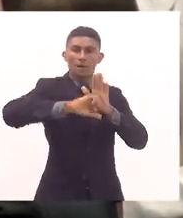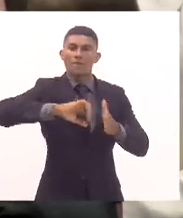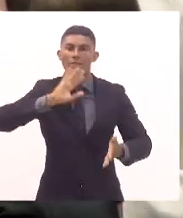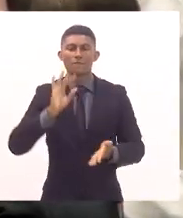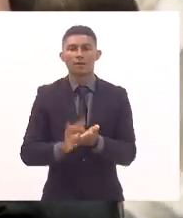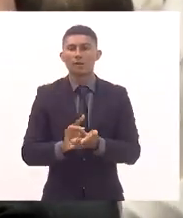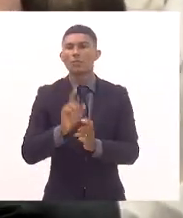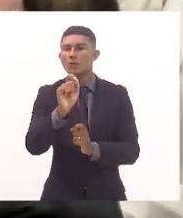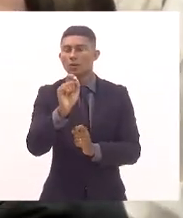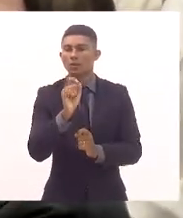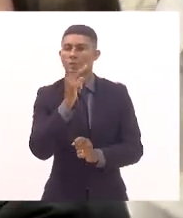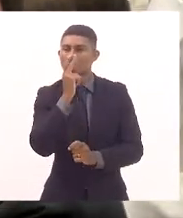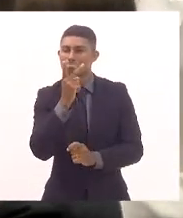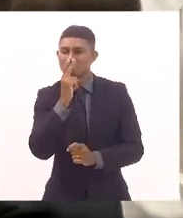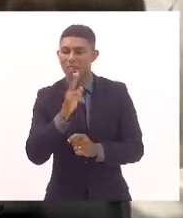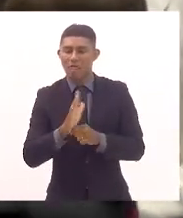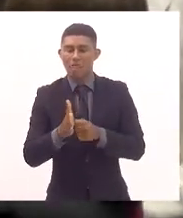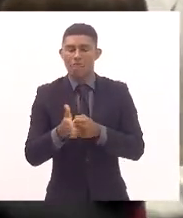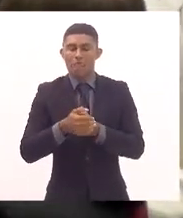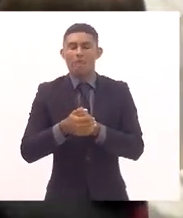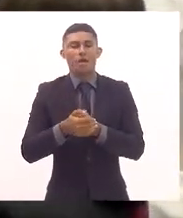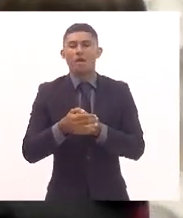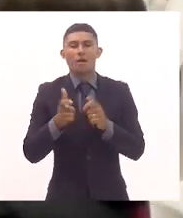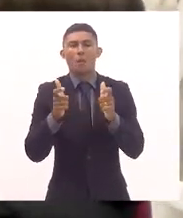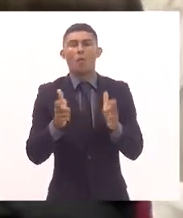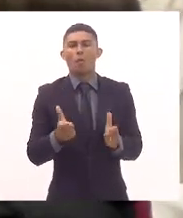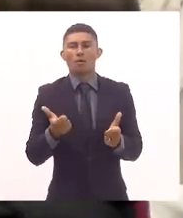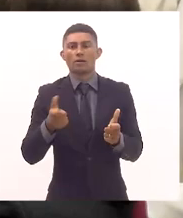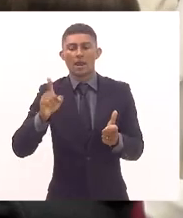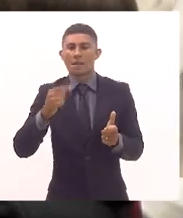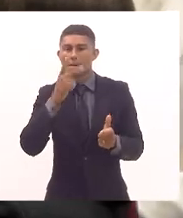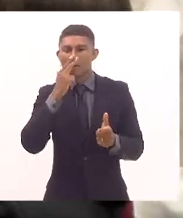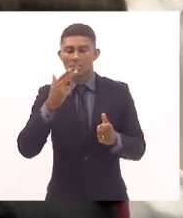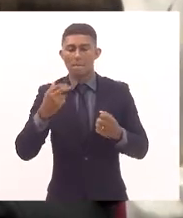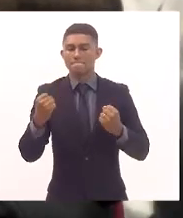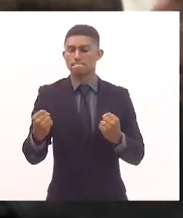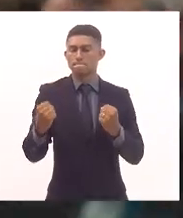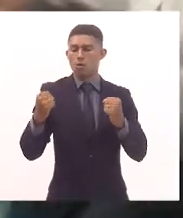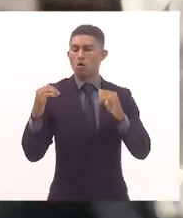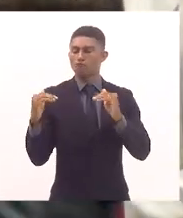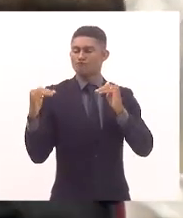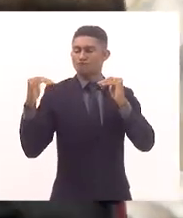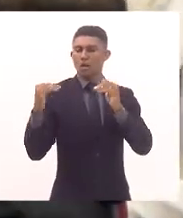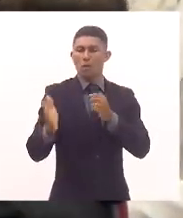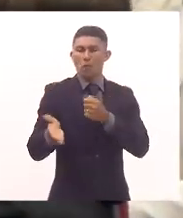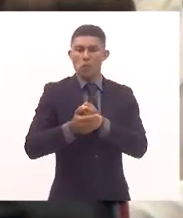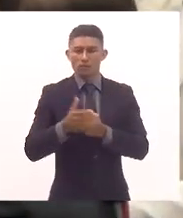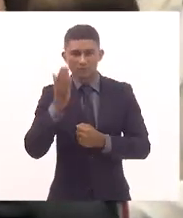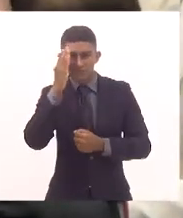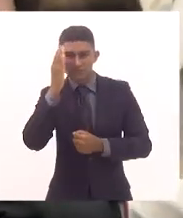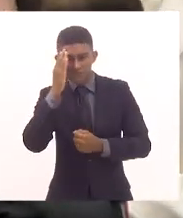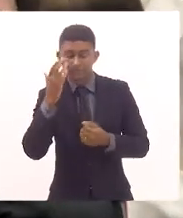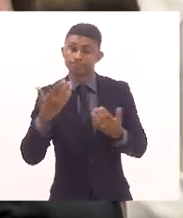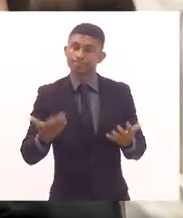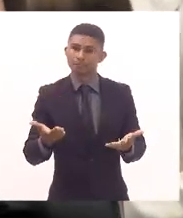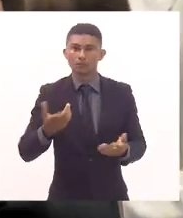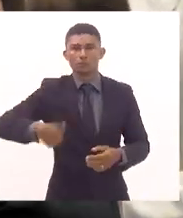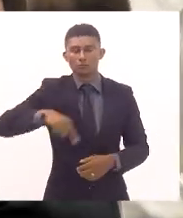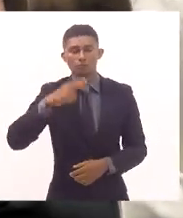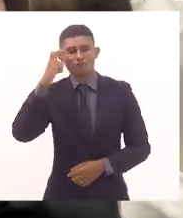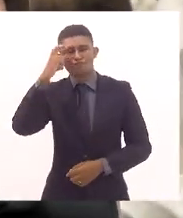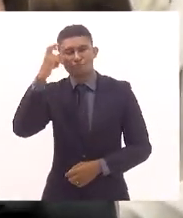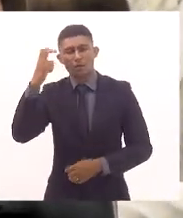está escondida atrás de espaços de poder, muito bem escondida, e é com inteligência que a